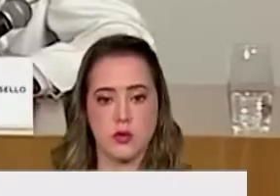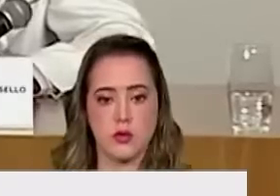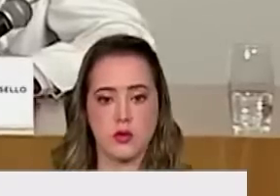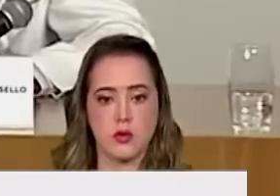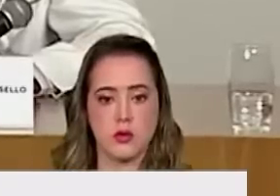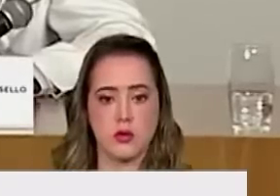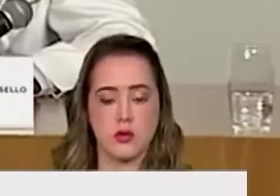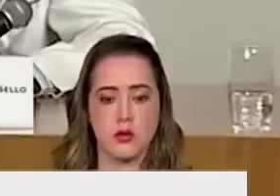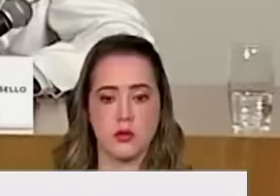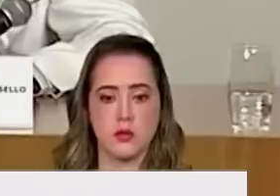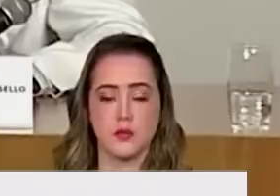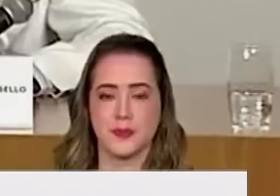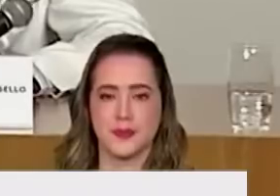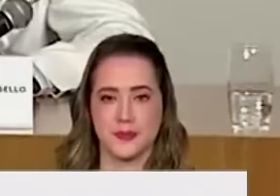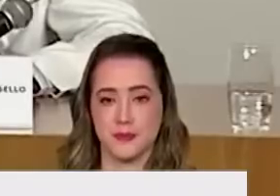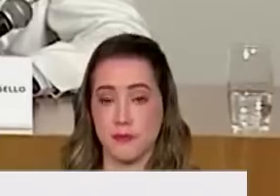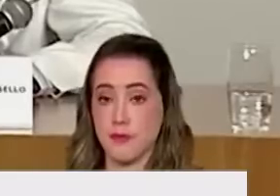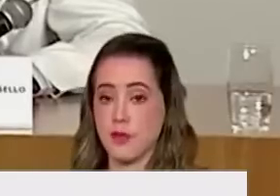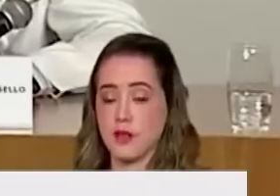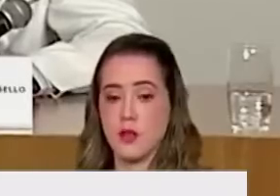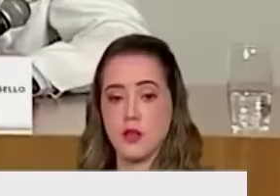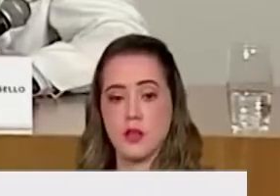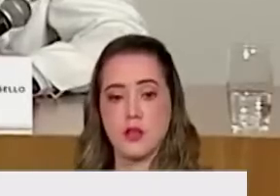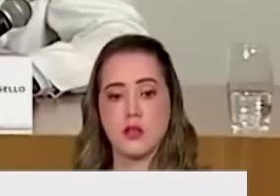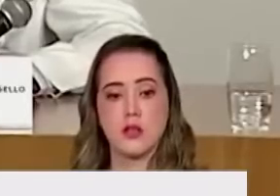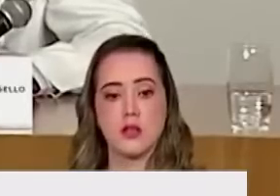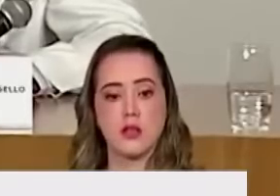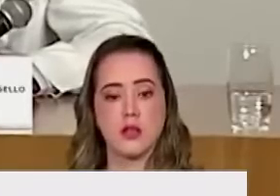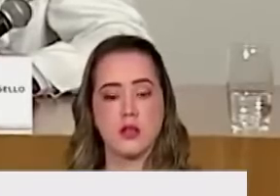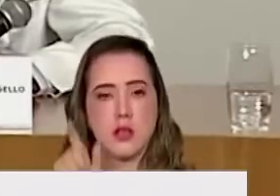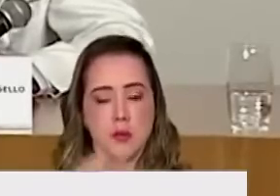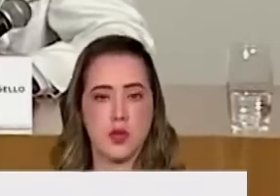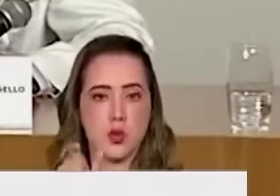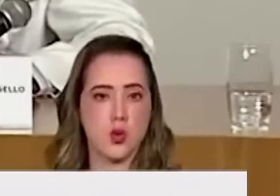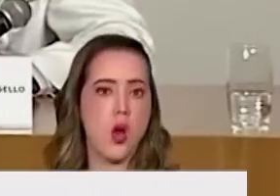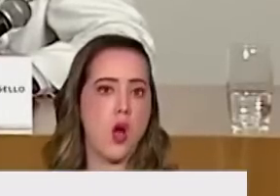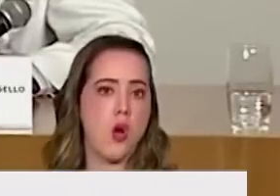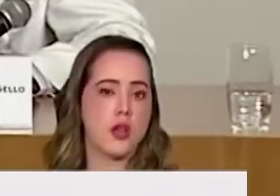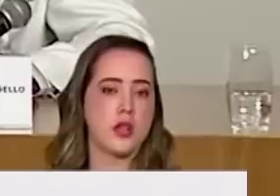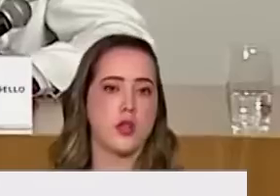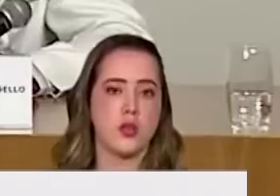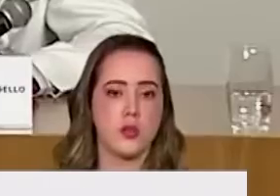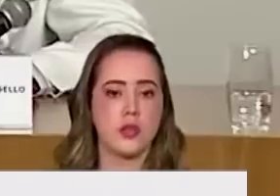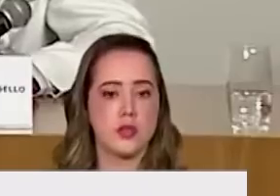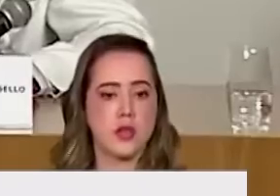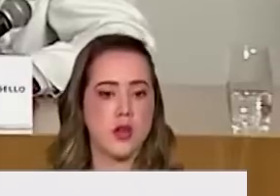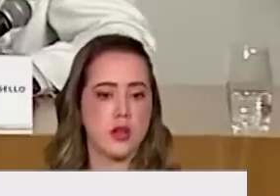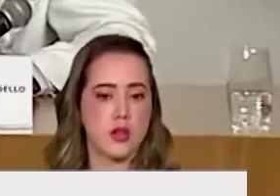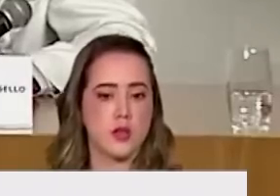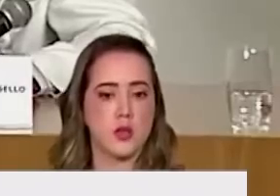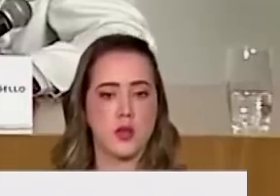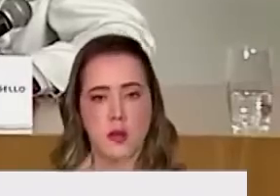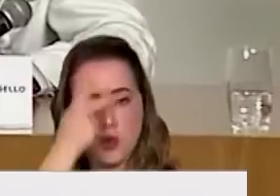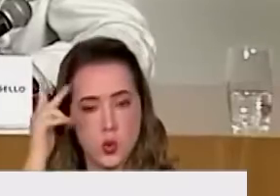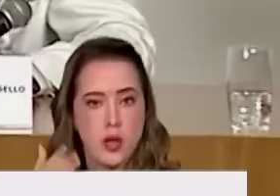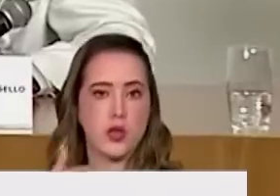isso? Deixa um entendimento leigo. Para o leigo, a hora que começa a cirurgia, em tese, é a hora que o paciente entra